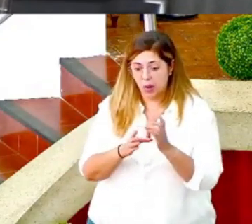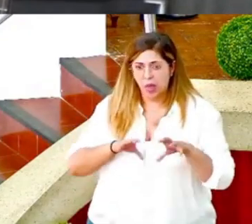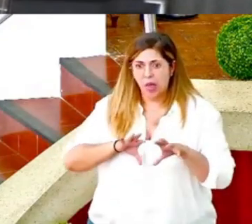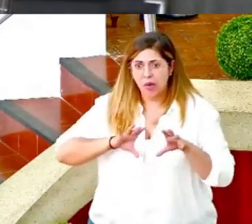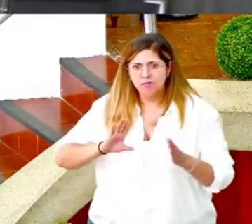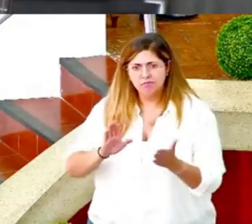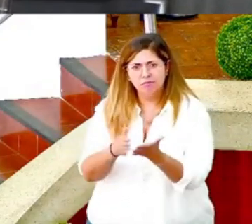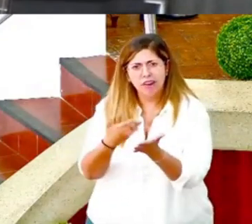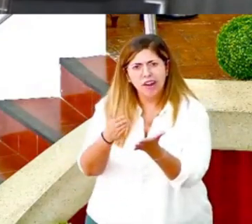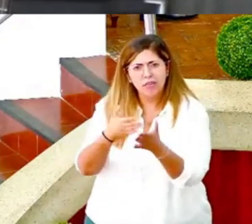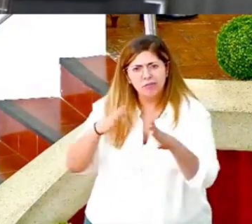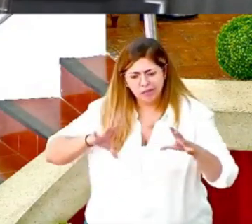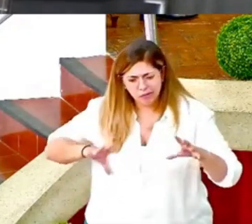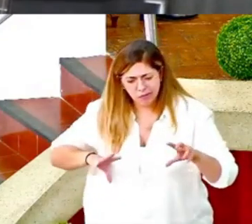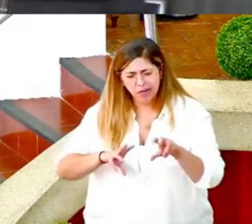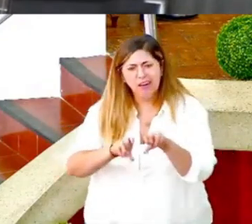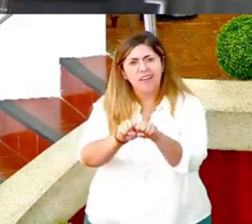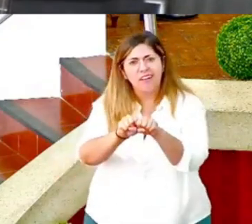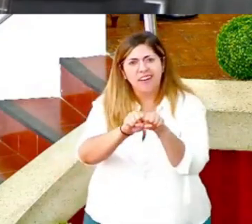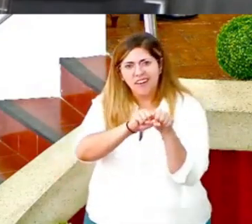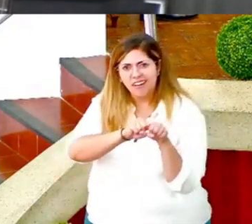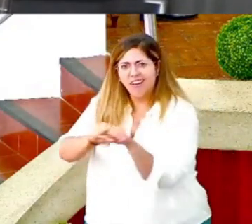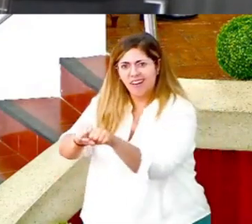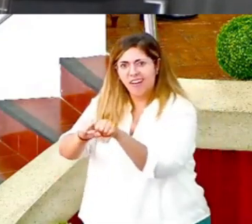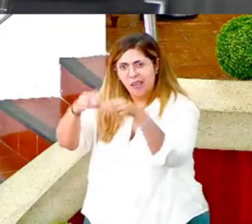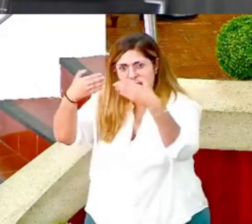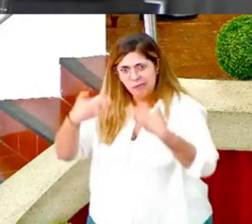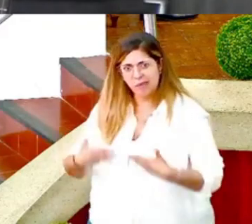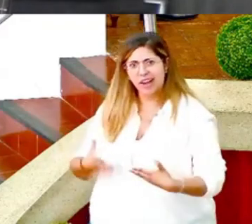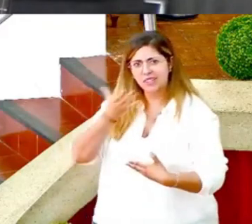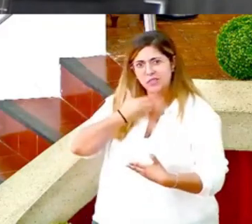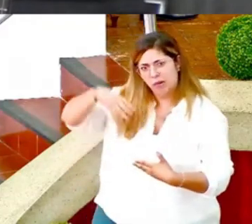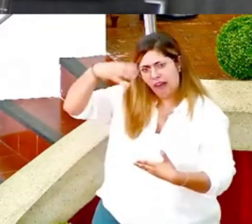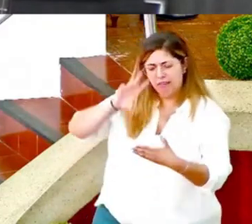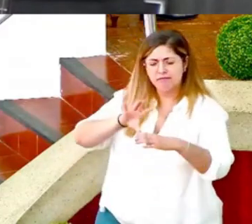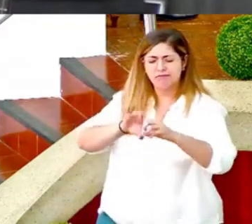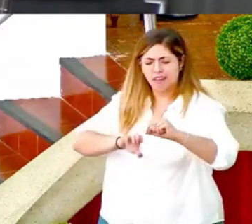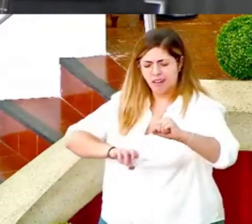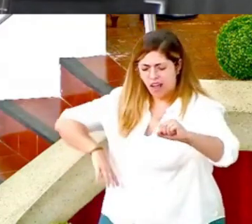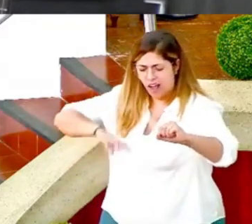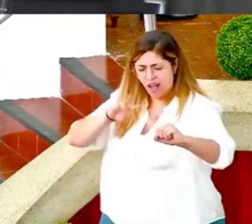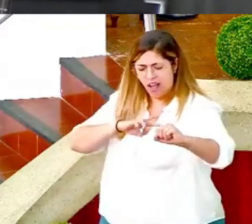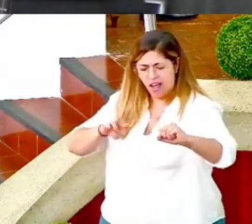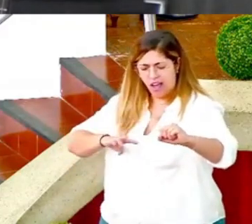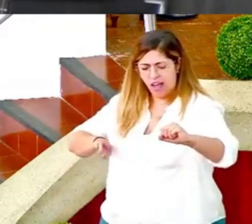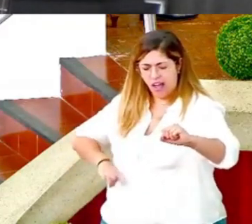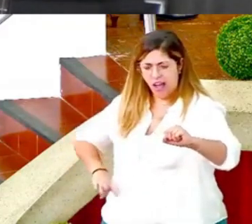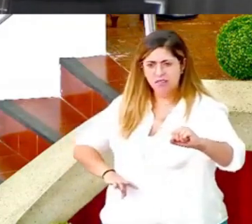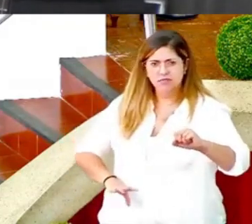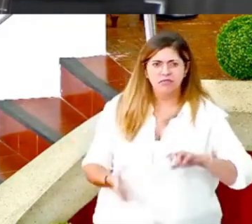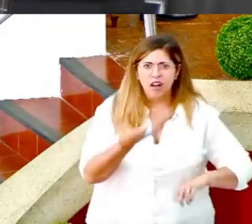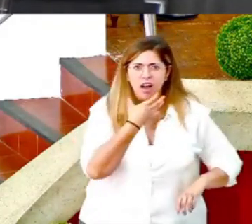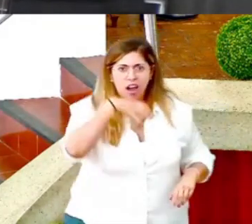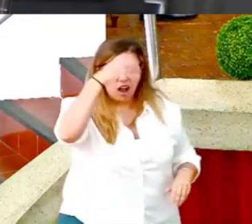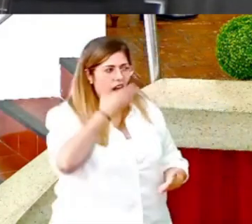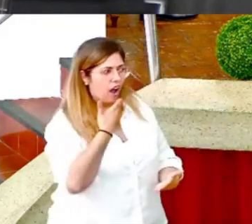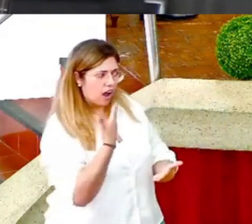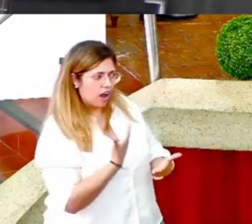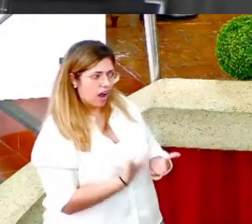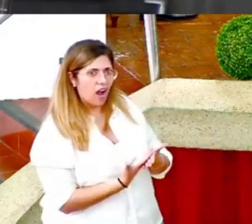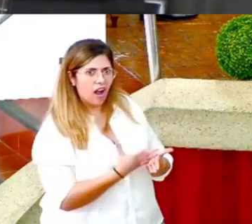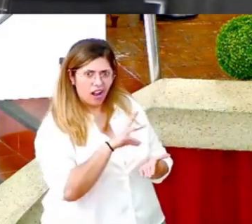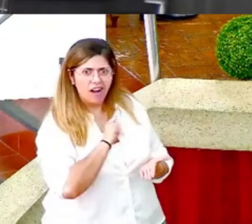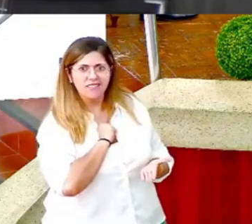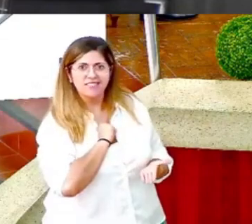livro. E Safã o leu diante do rei. Que livro era esse? Que o